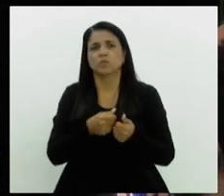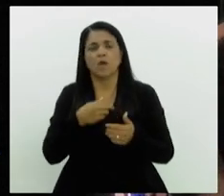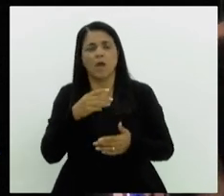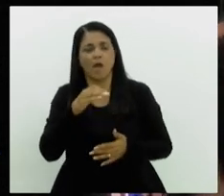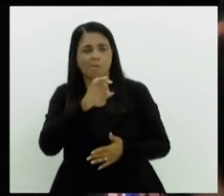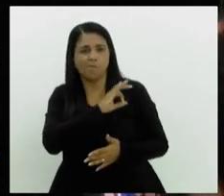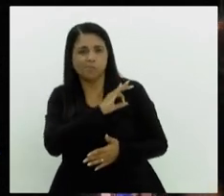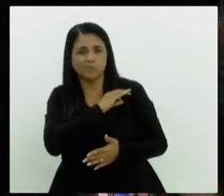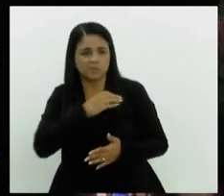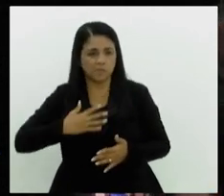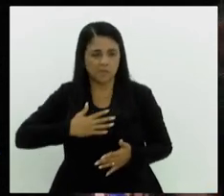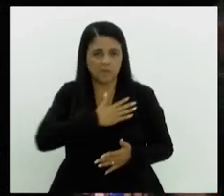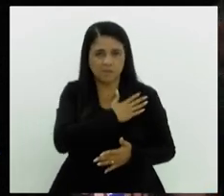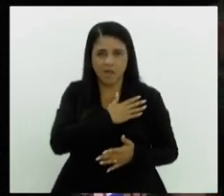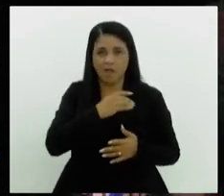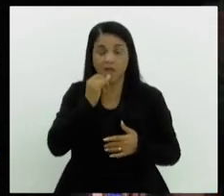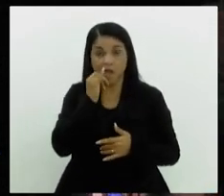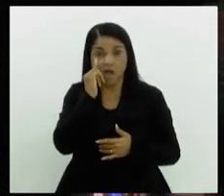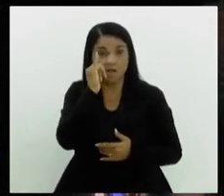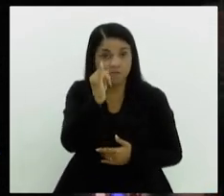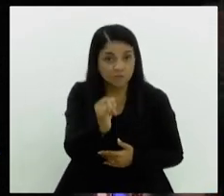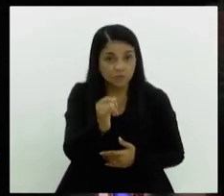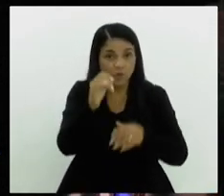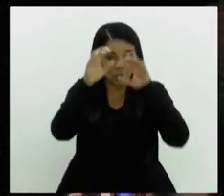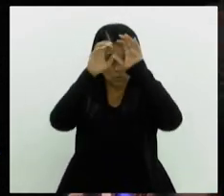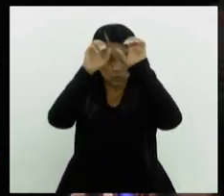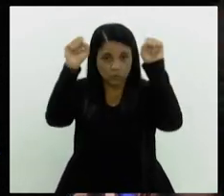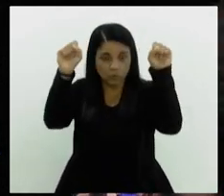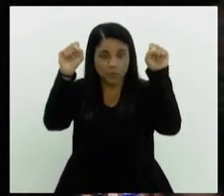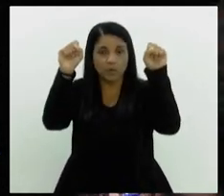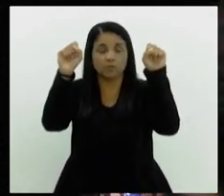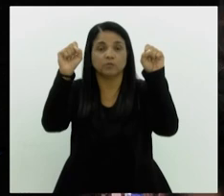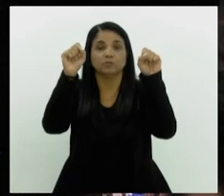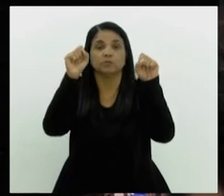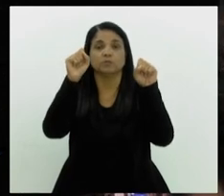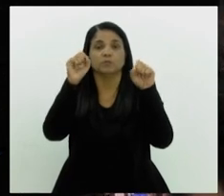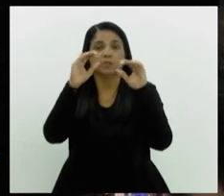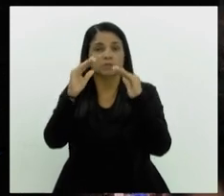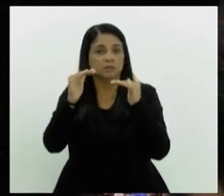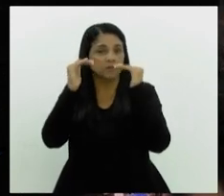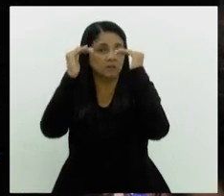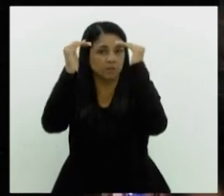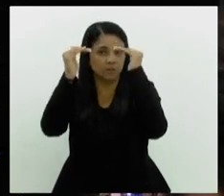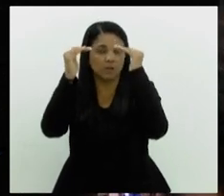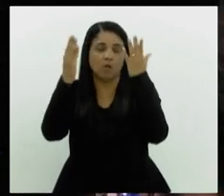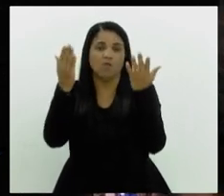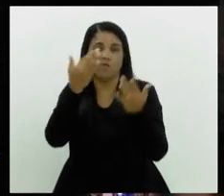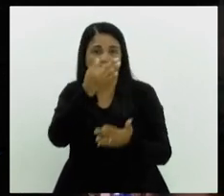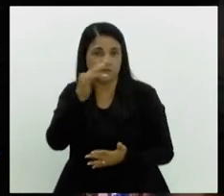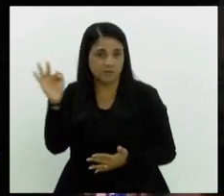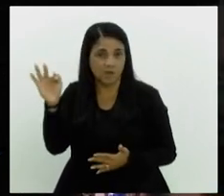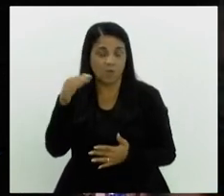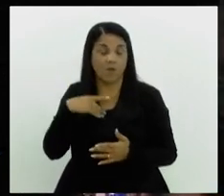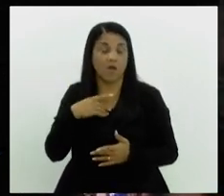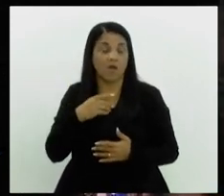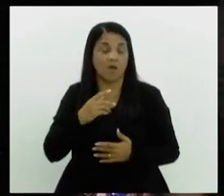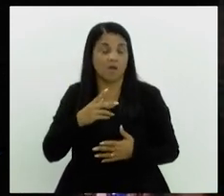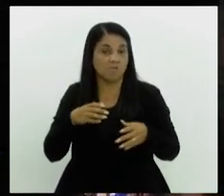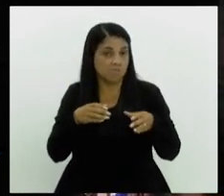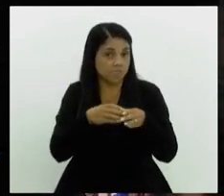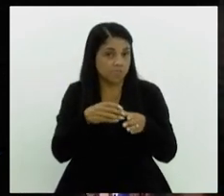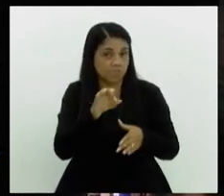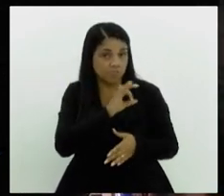Militar alertaram o Supremo Tribunal Federal. As forças policiais disseram que